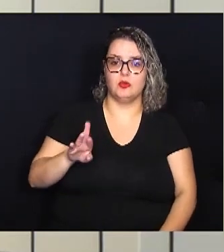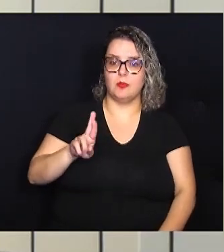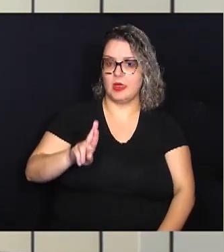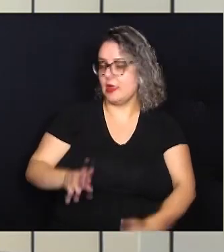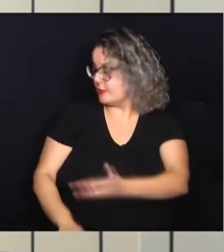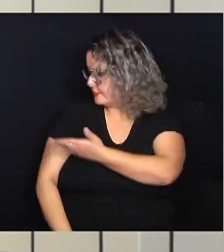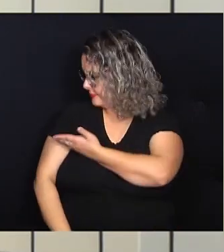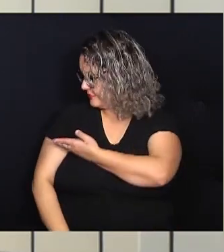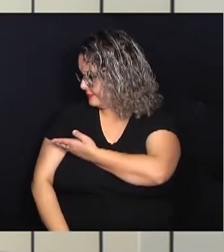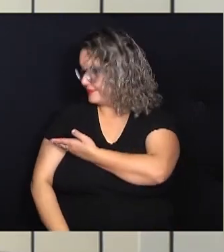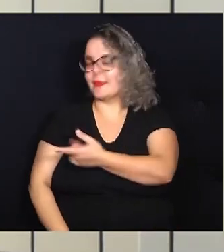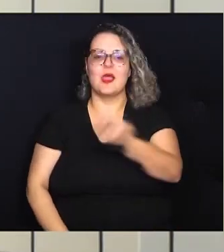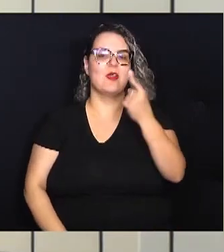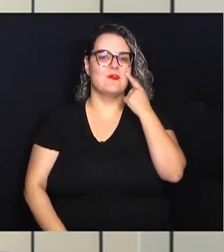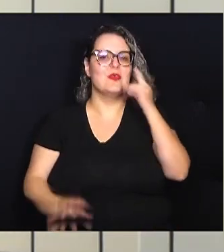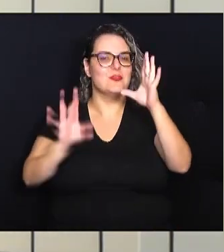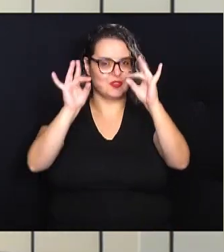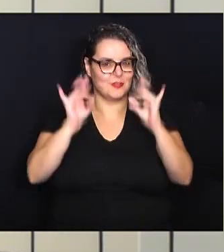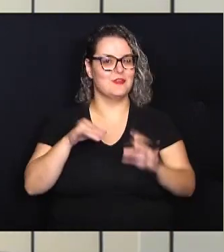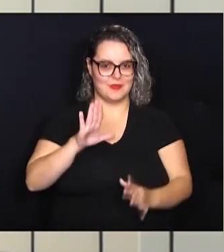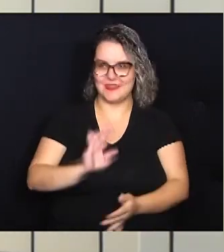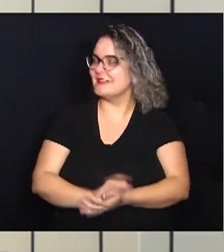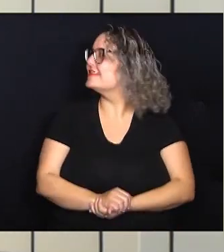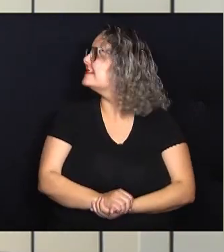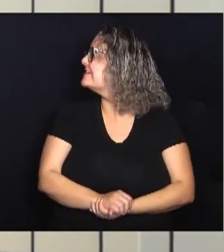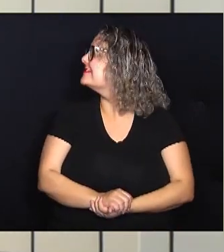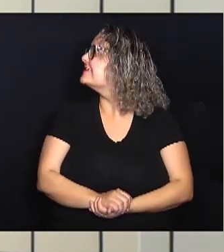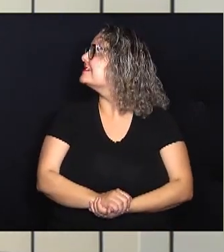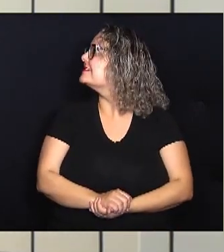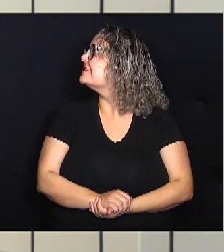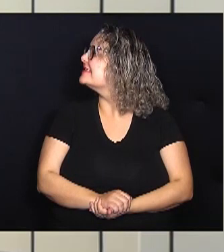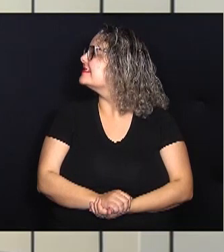portal.campinas.sp.gov.br. Acompanhe mais detalhes na nossa reportagem.